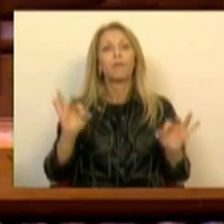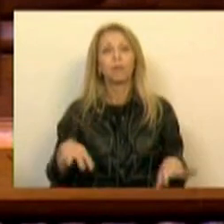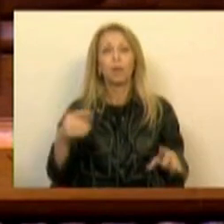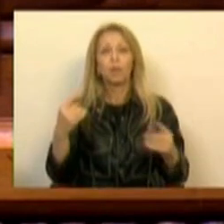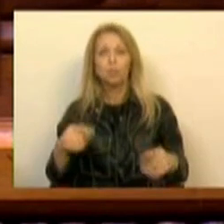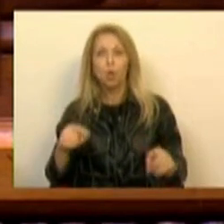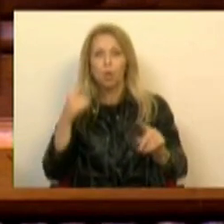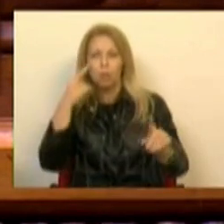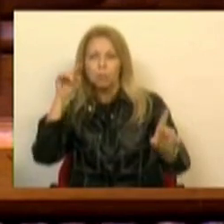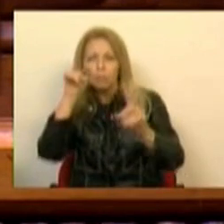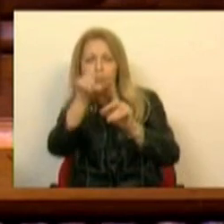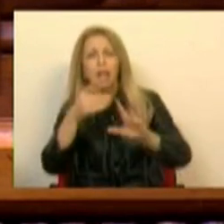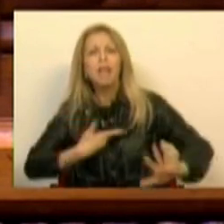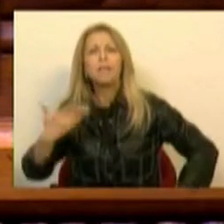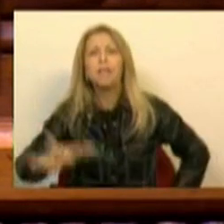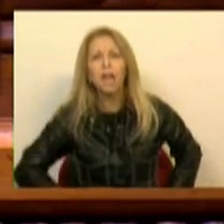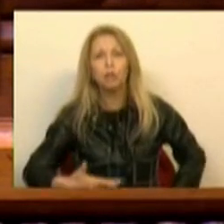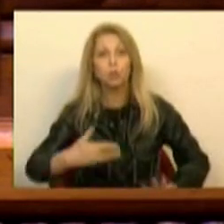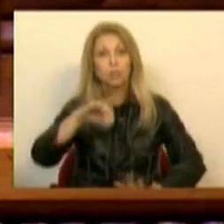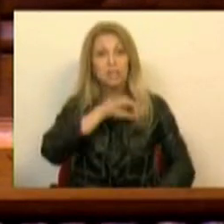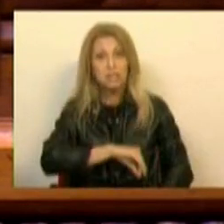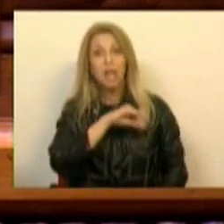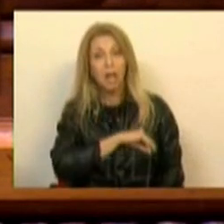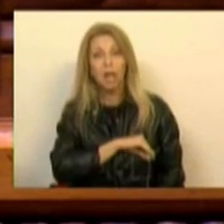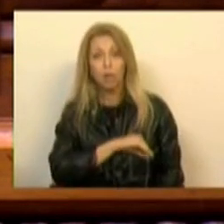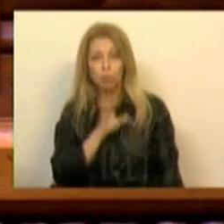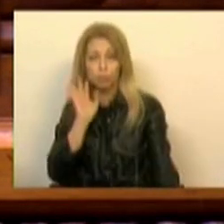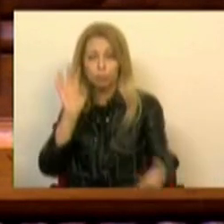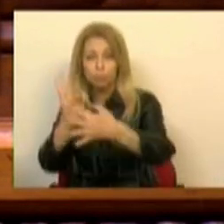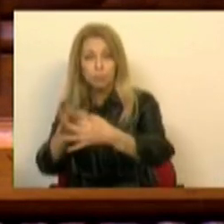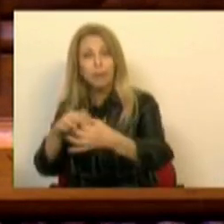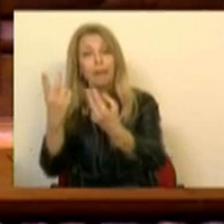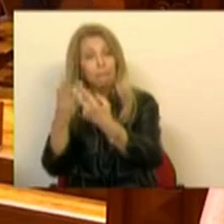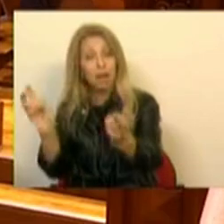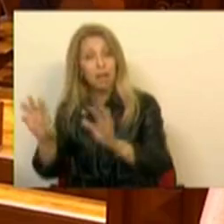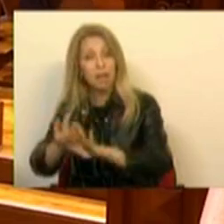nos direitos e nos salários que as bancadas da direita sempre defendem.